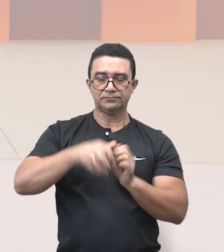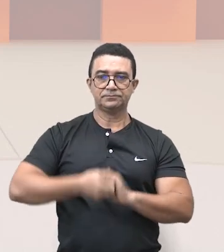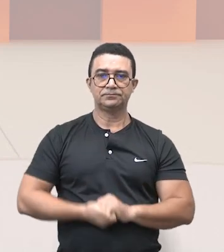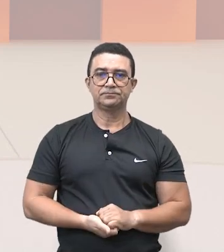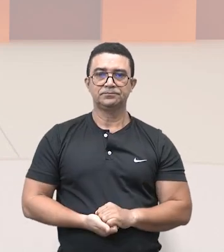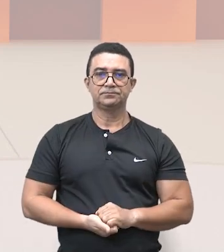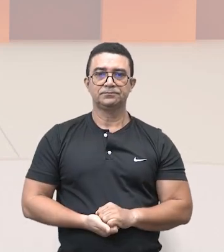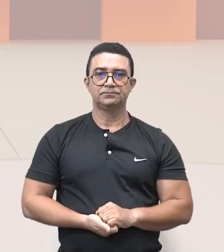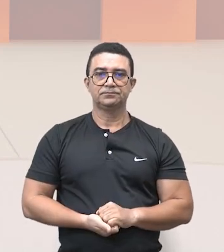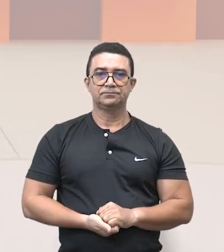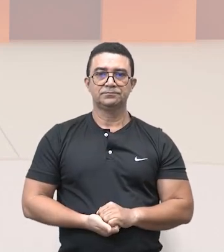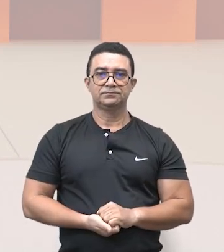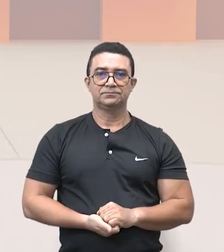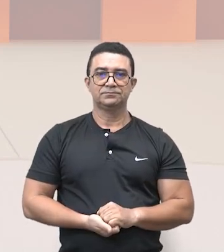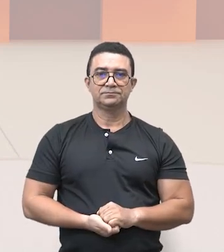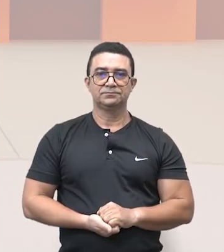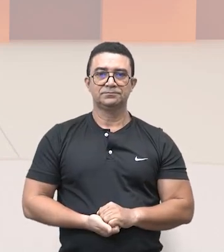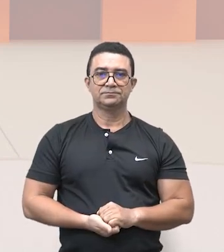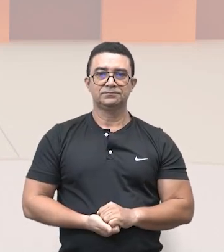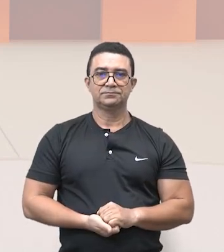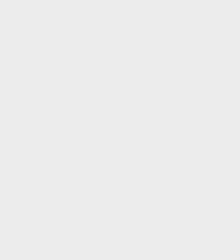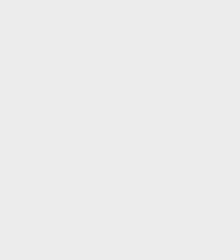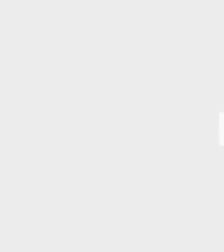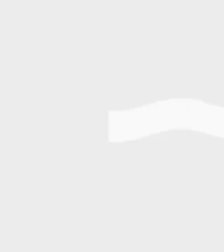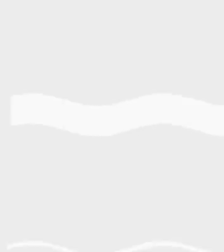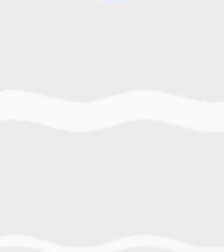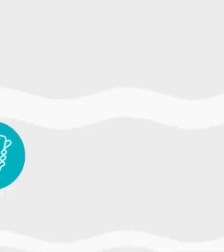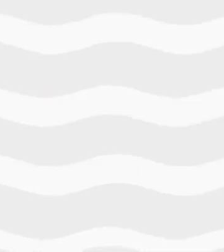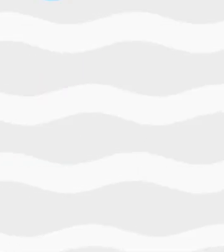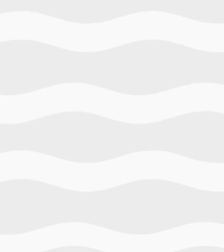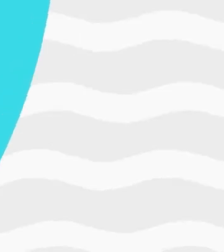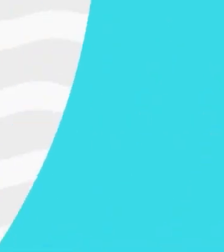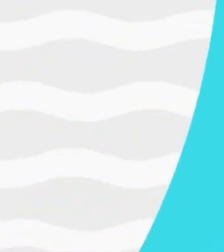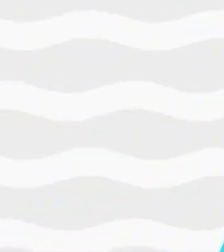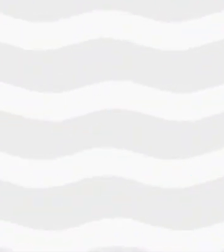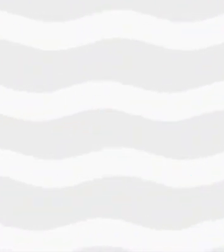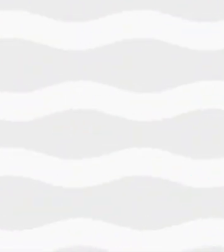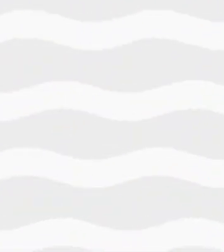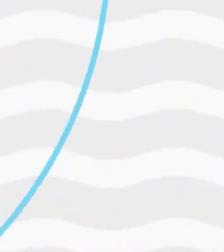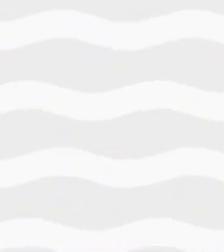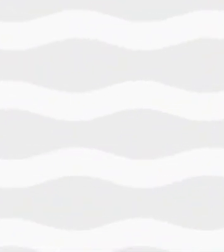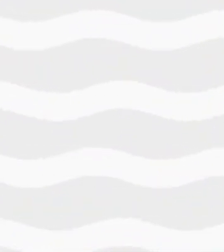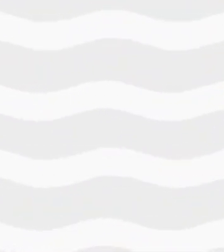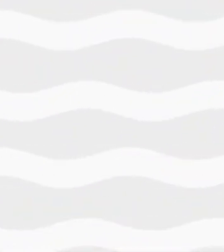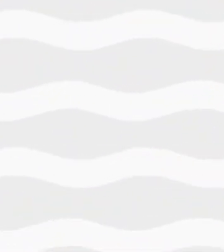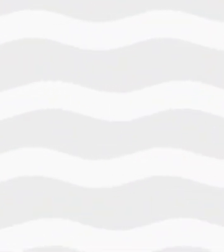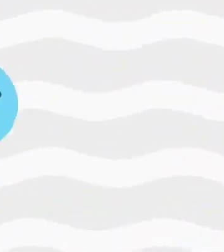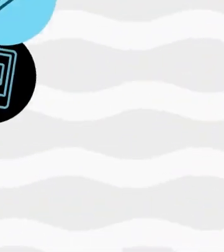Finalizamos a aula de hoje.